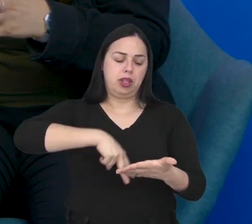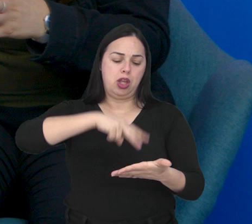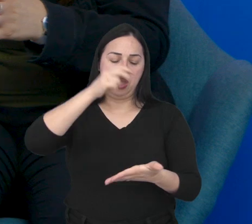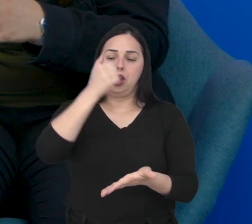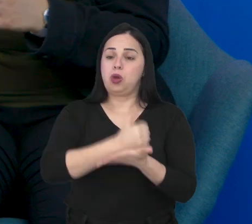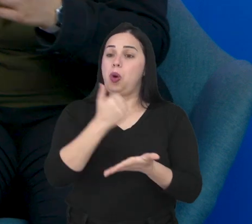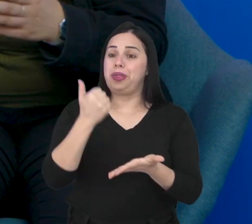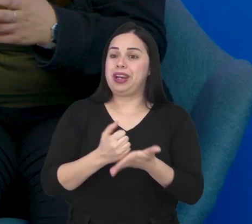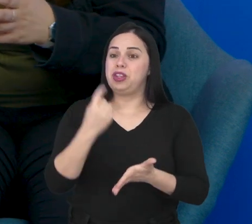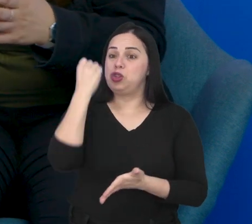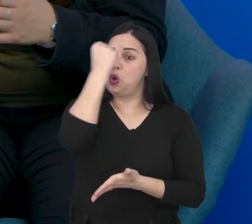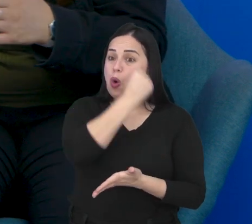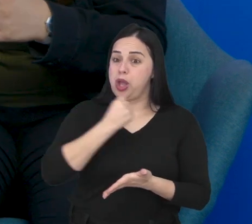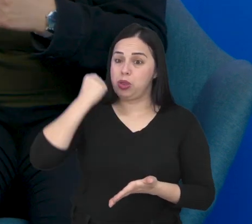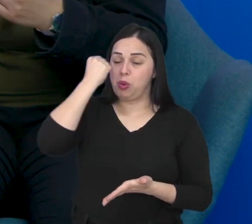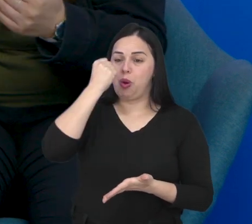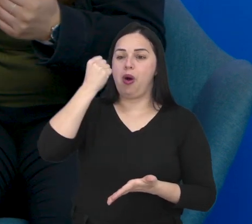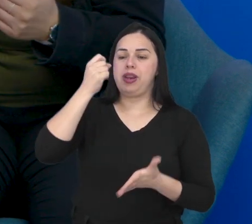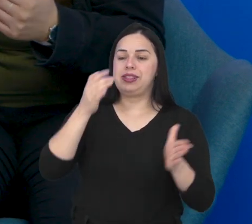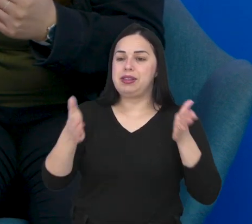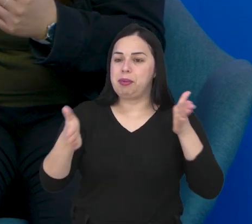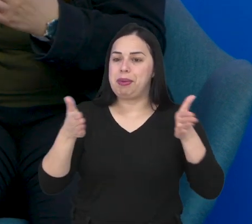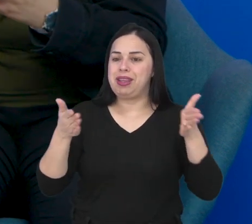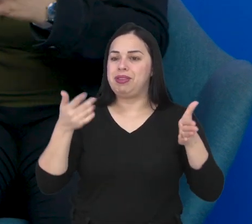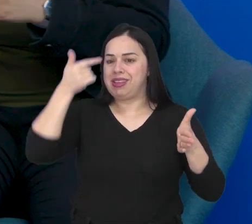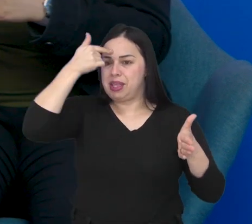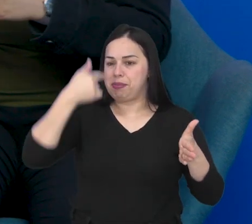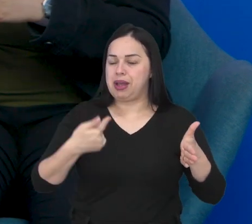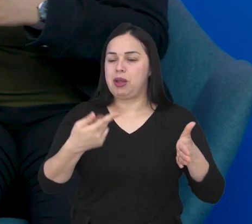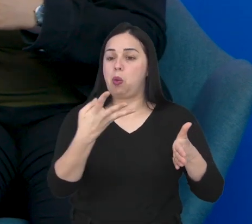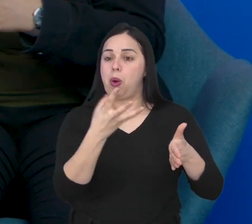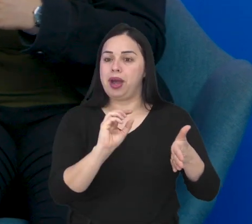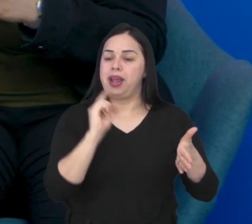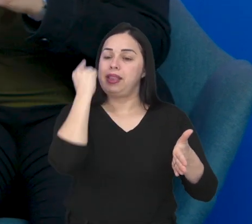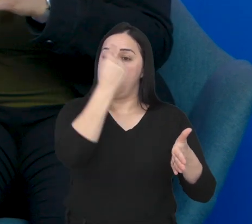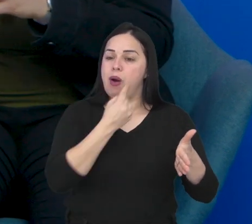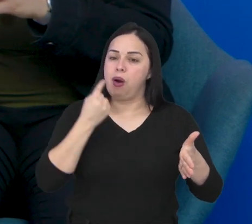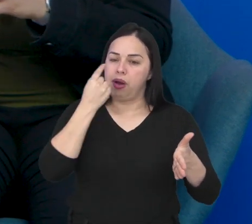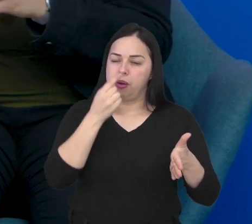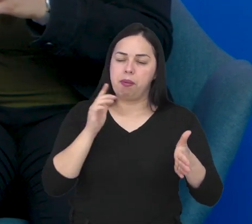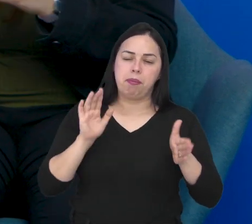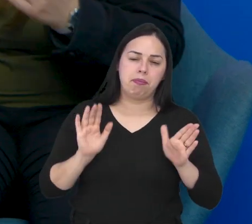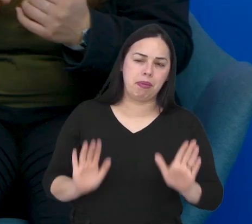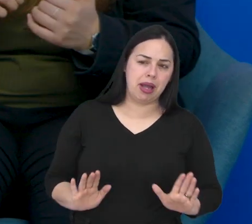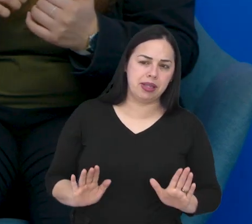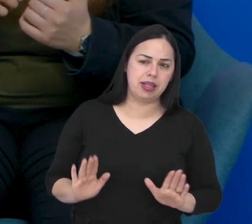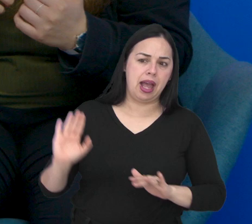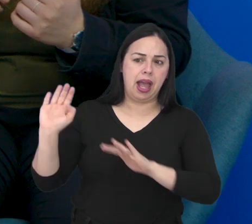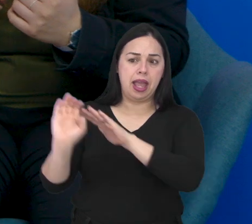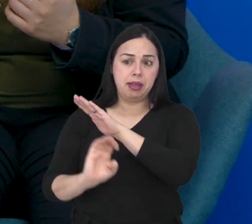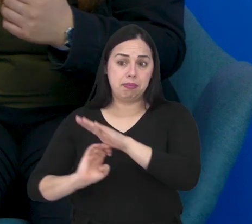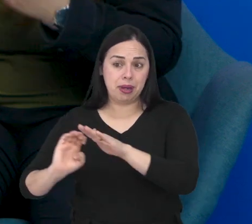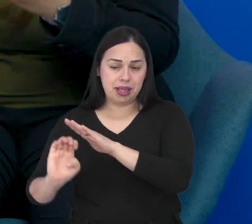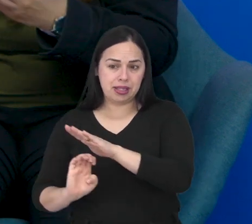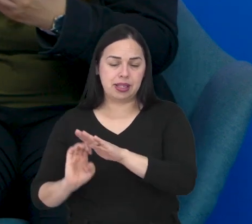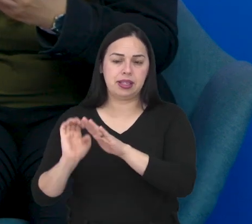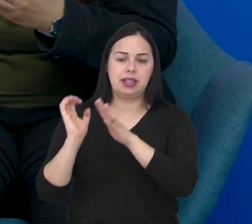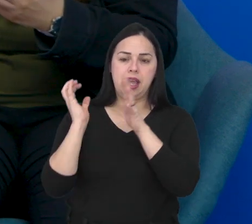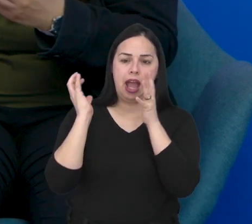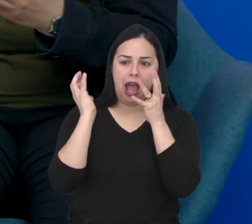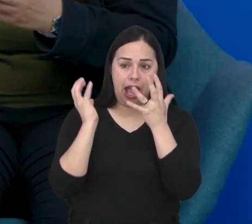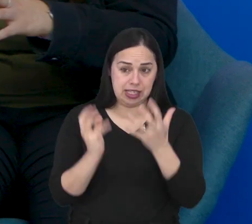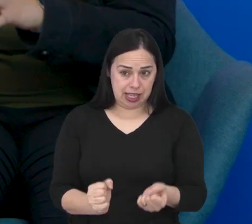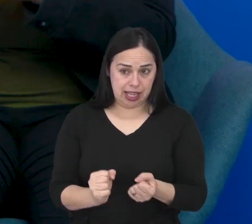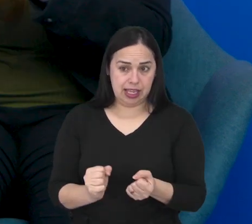contrato ali de 8 horas diárias, né, 40 horas semanais, às vezes 44, mas nesses casos dessas empresas que aderem